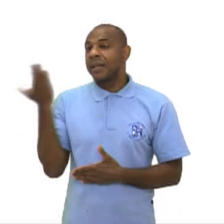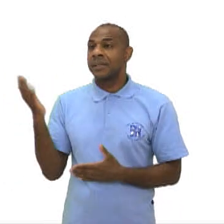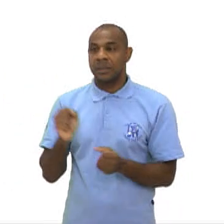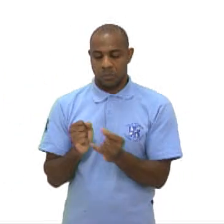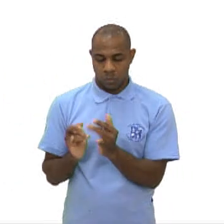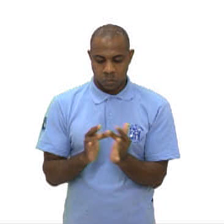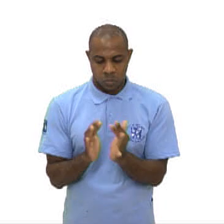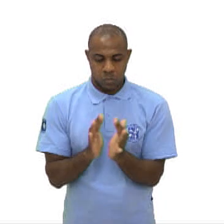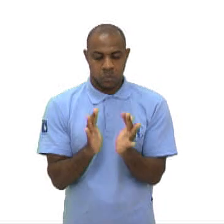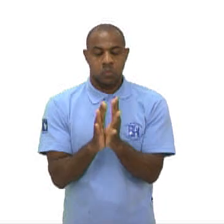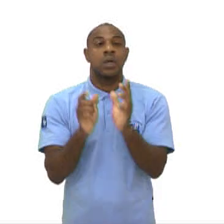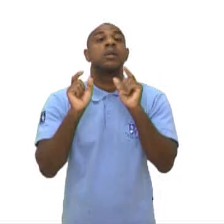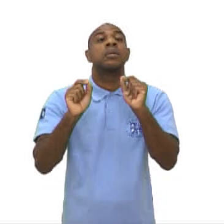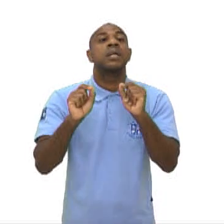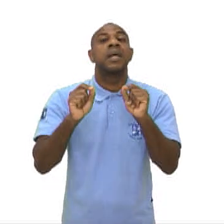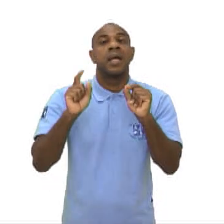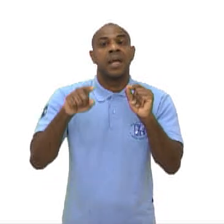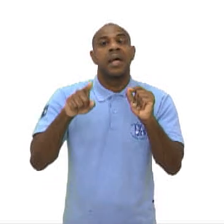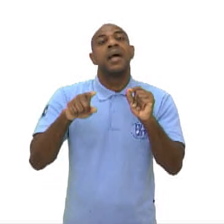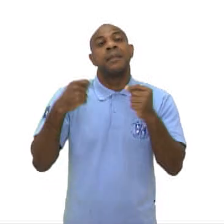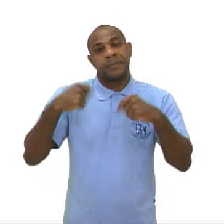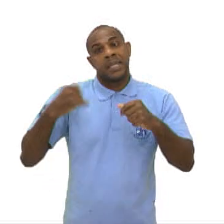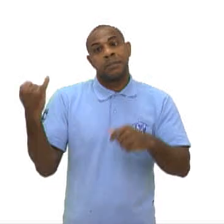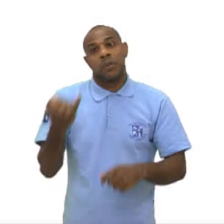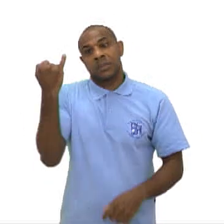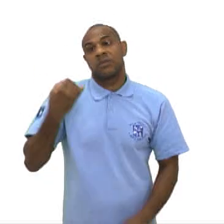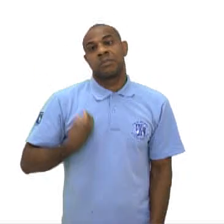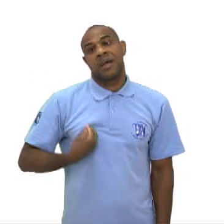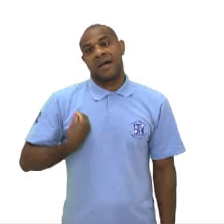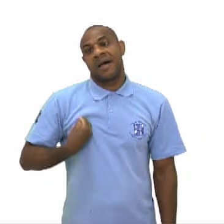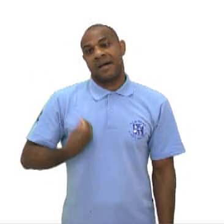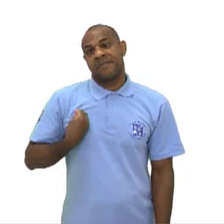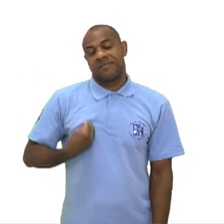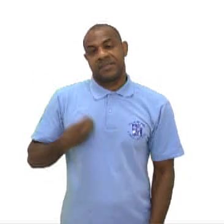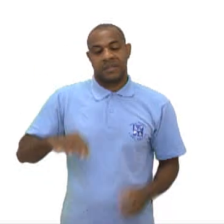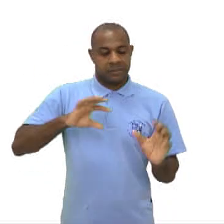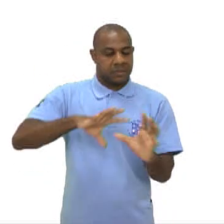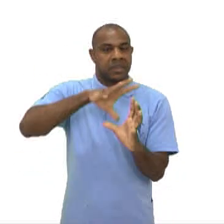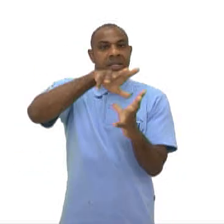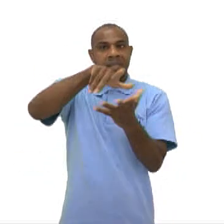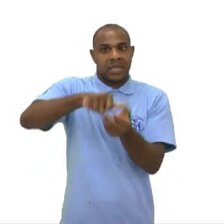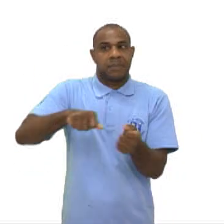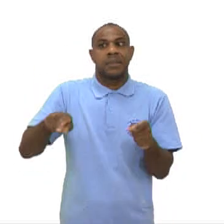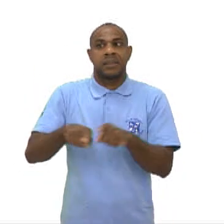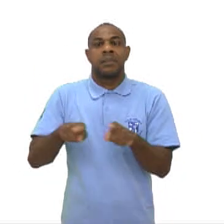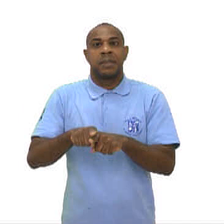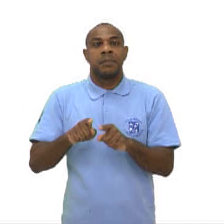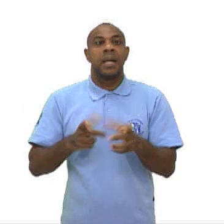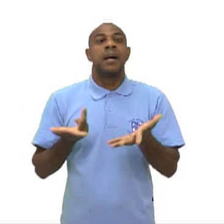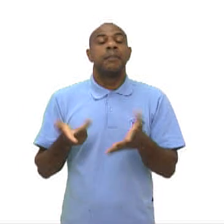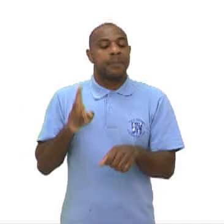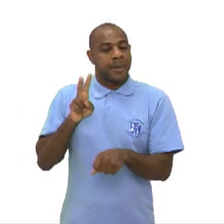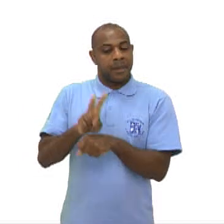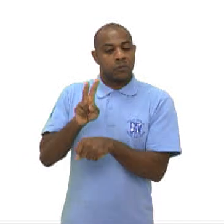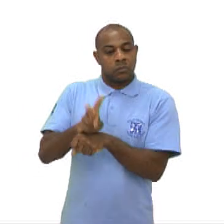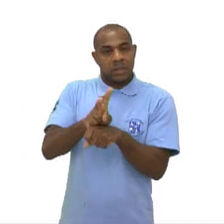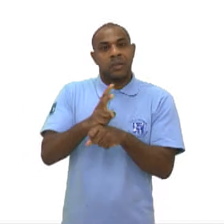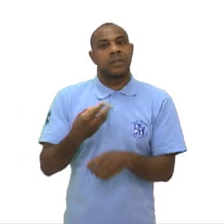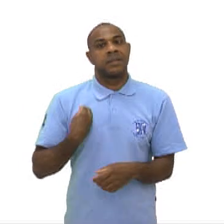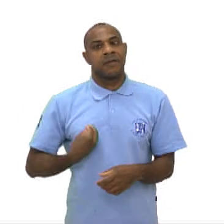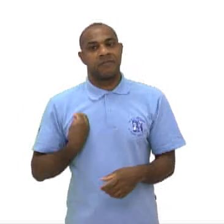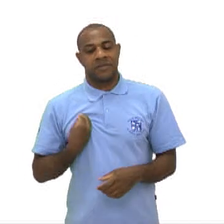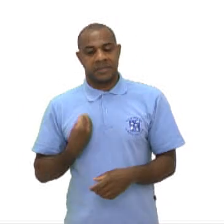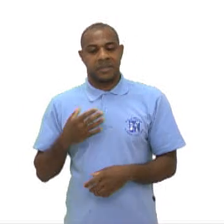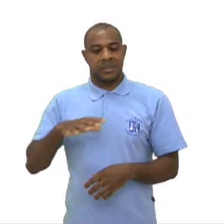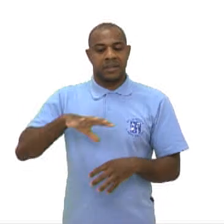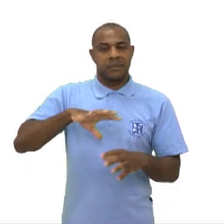são imprescindíveis à vida na Terra e importantes para a manutenção do equilíbrio ecológico, porque, por exemplo, letra